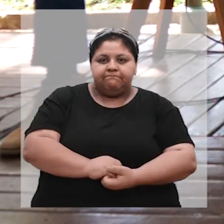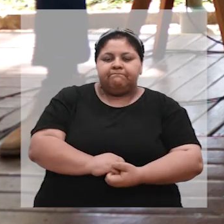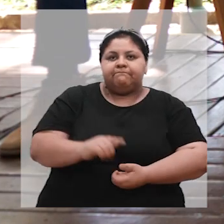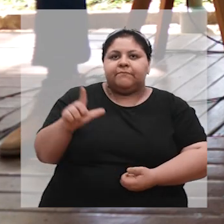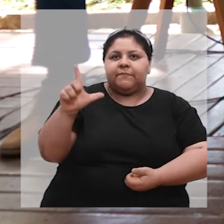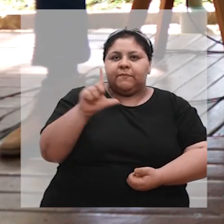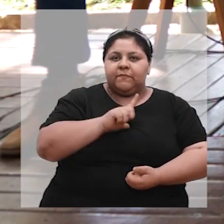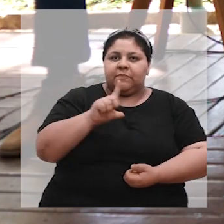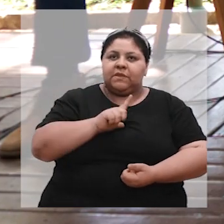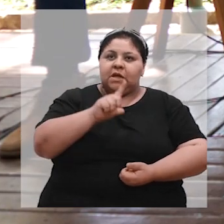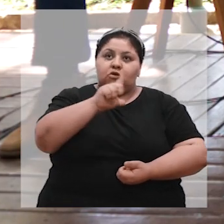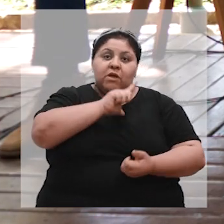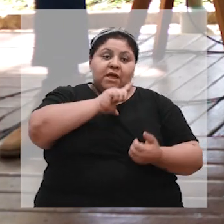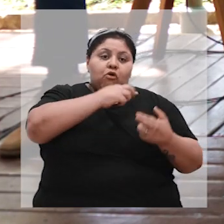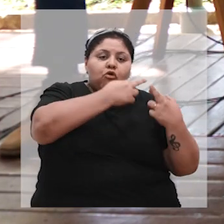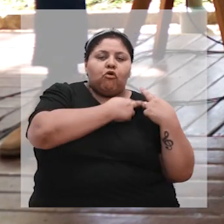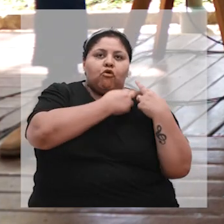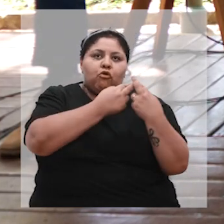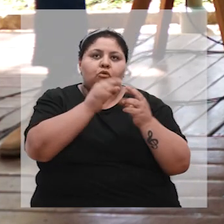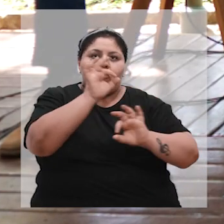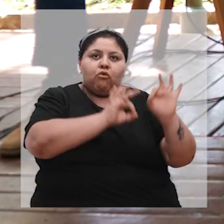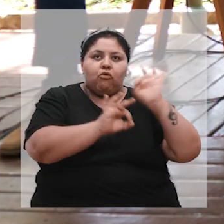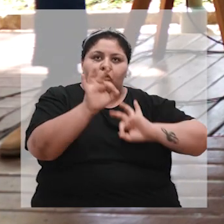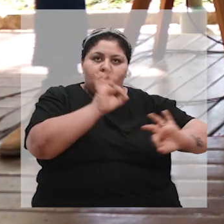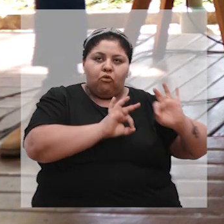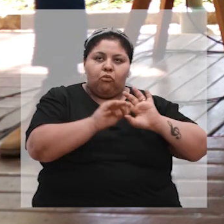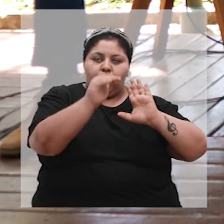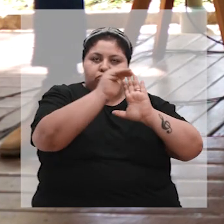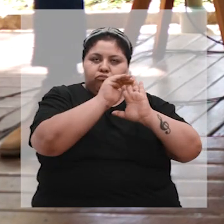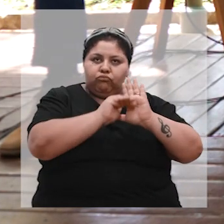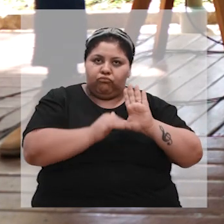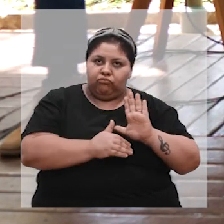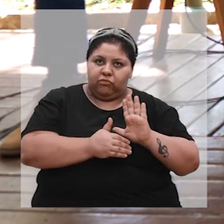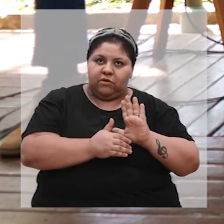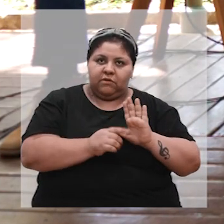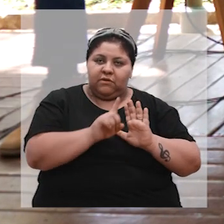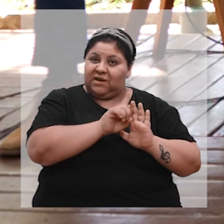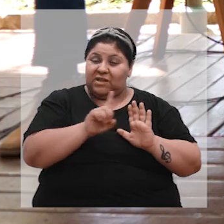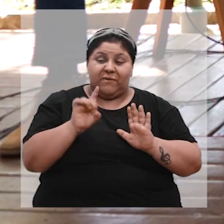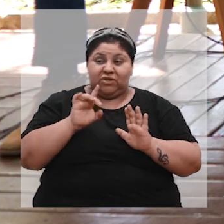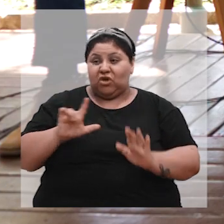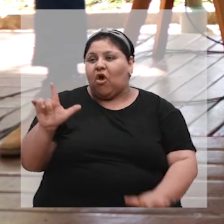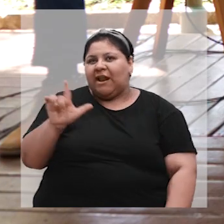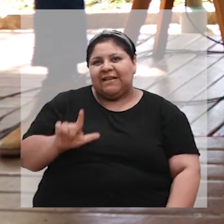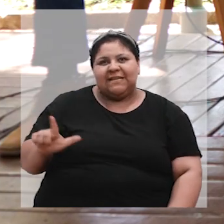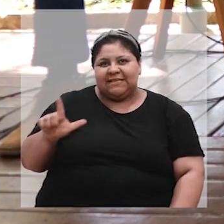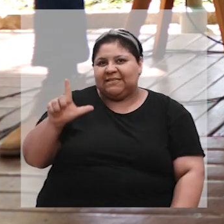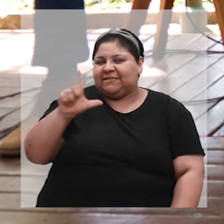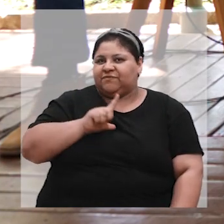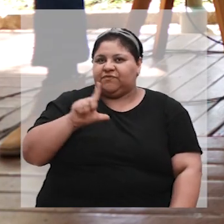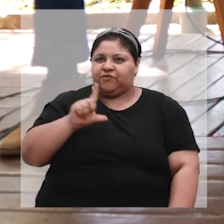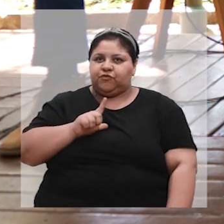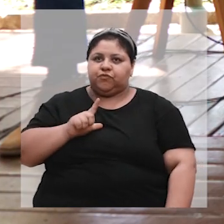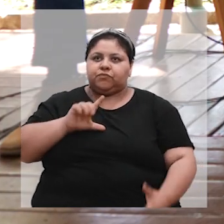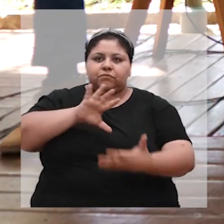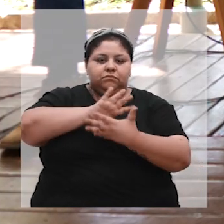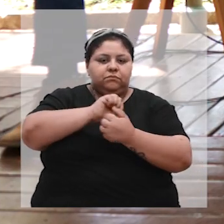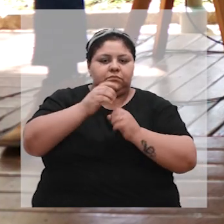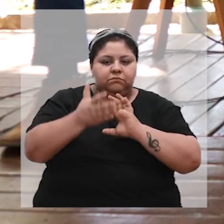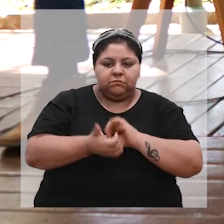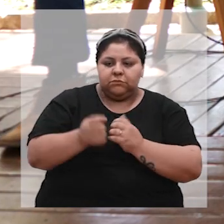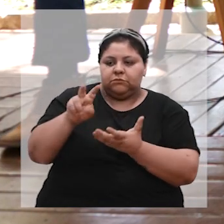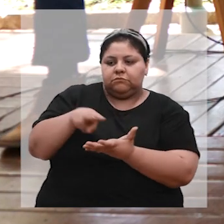né? Então, o PPL ele é responsável, então, pela elaboração da programação, que não é só literária, né, Vânia? Tem toda a